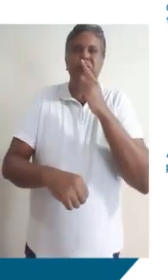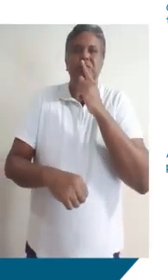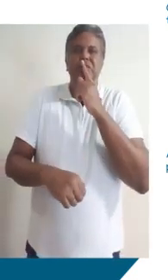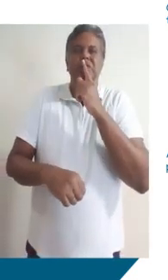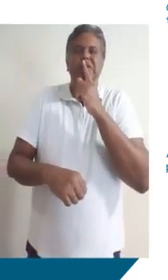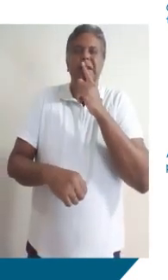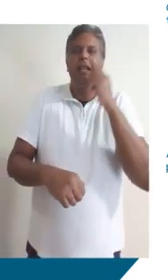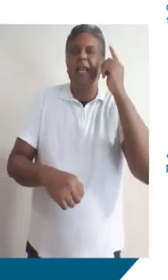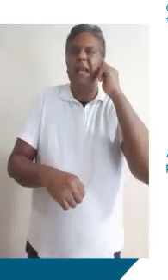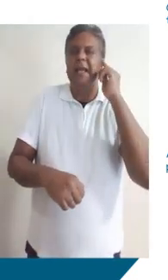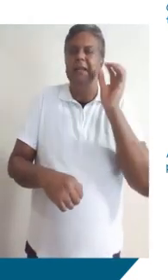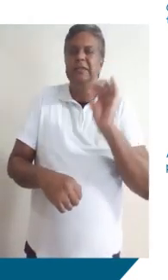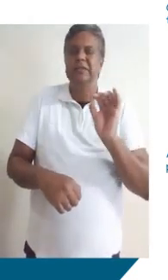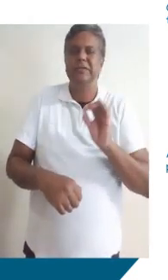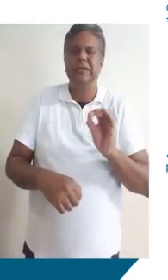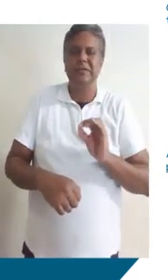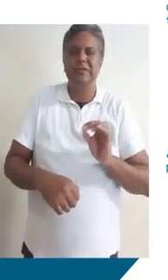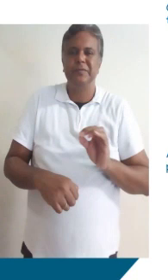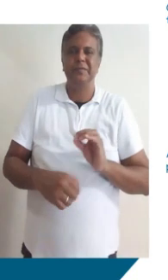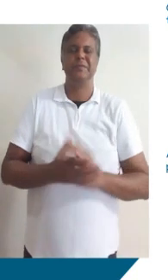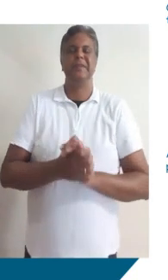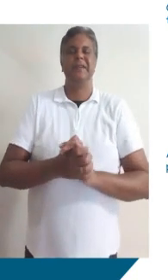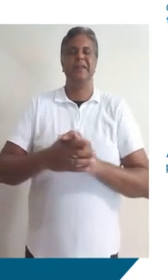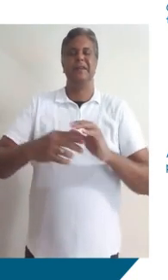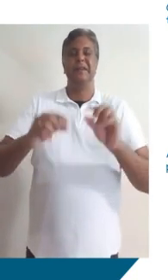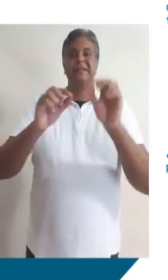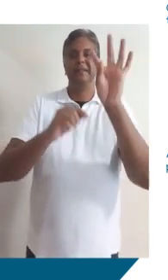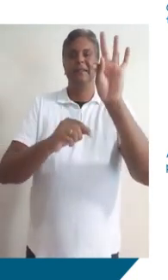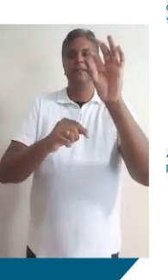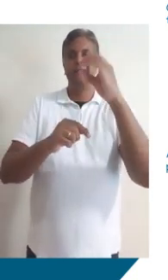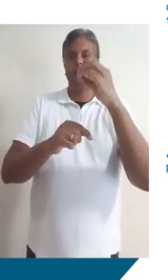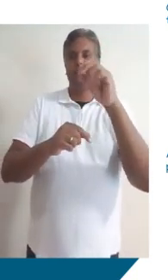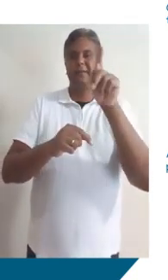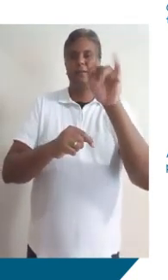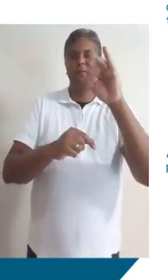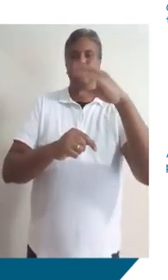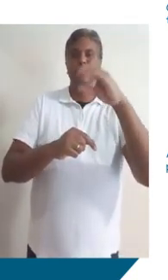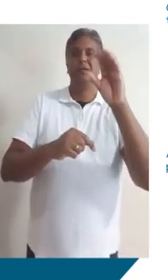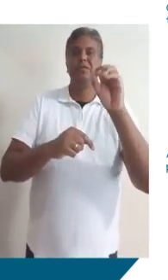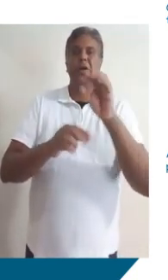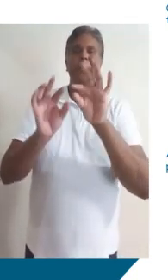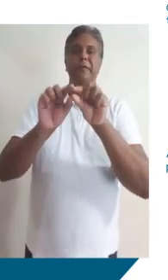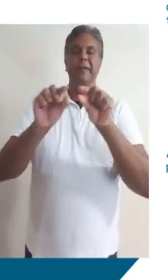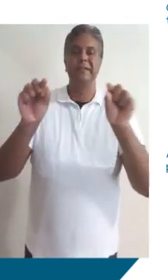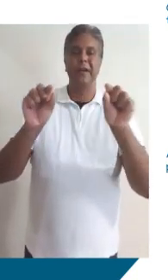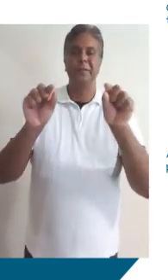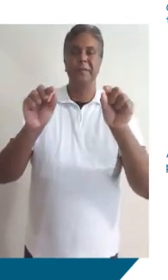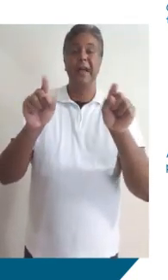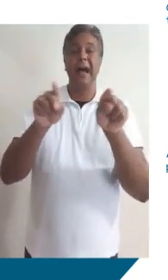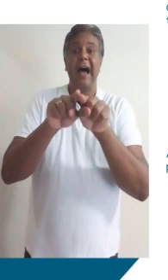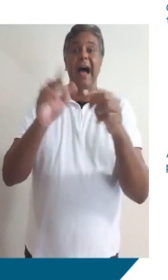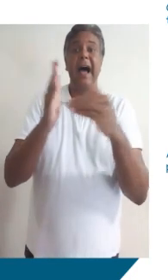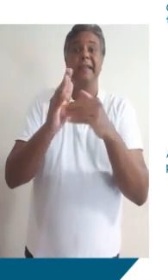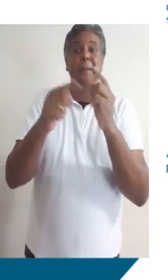aqui a fundamentação, o conectivo de conclusão e o tópico frasal. Assumindo que por isso é igual a portanto, até porque